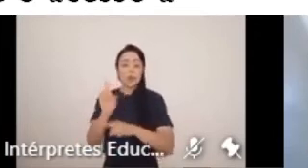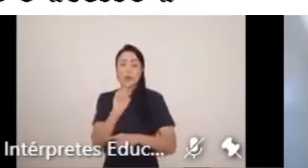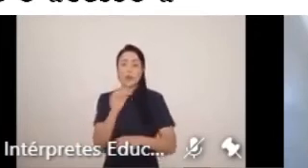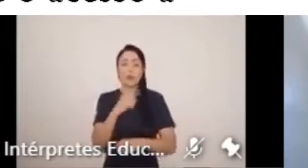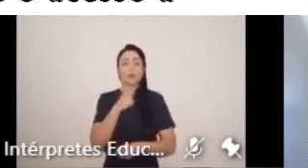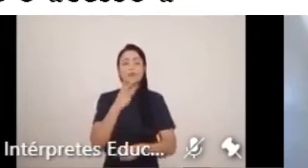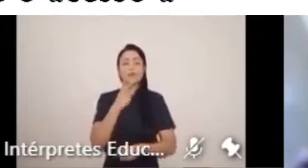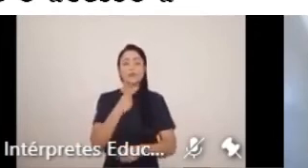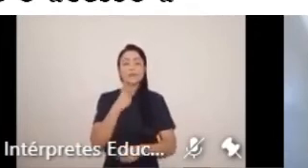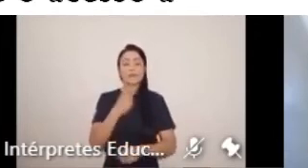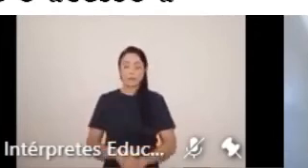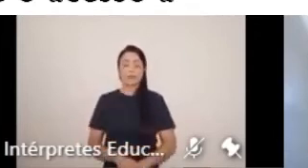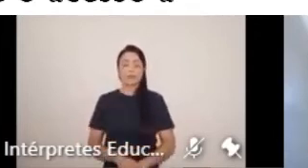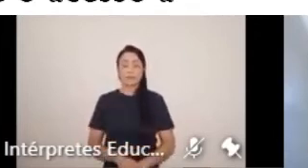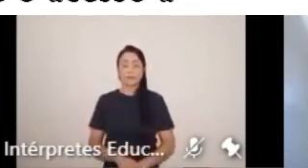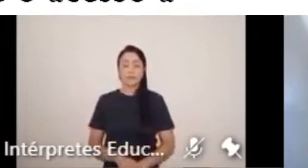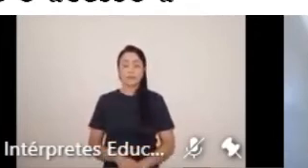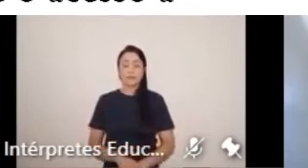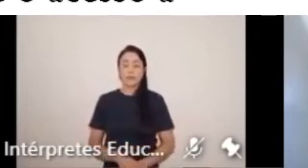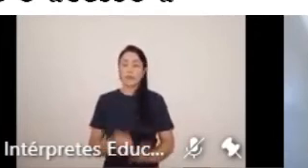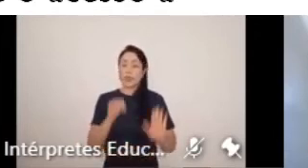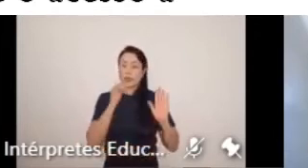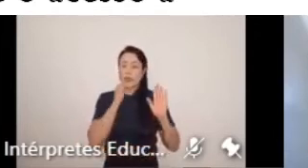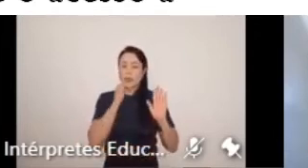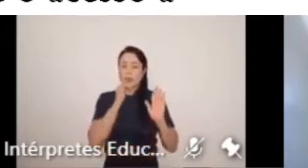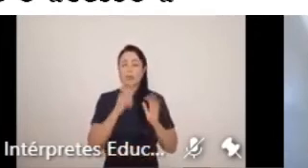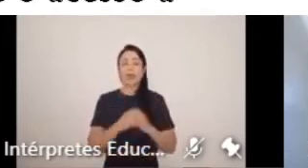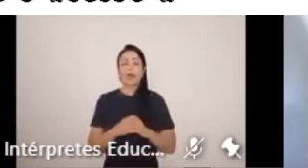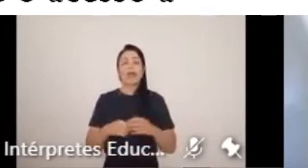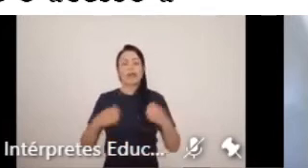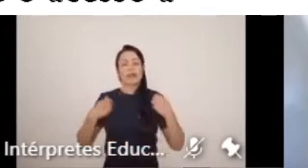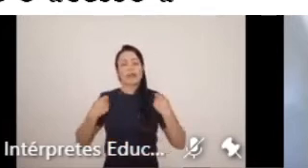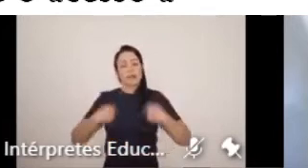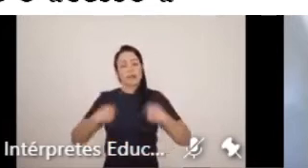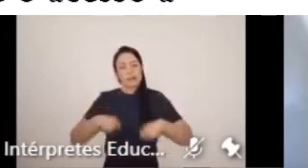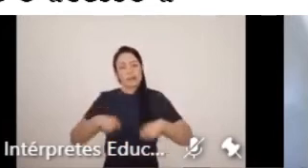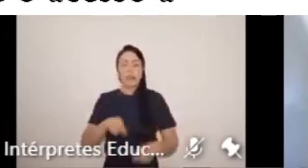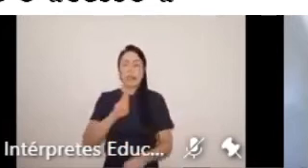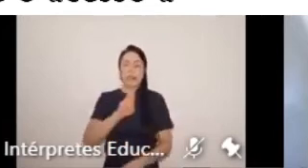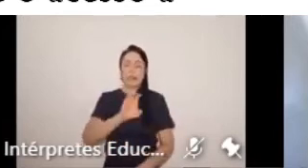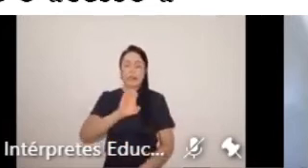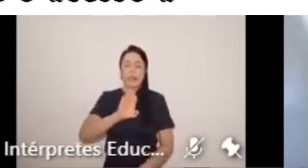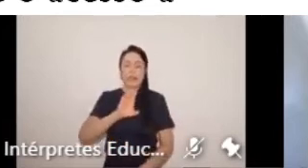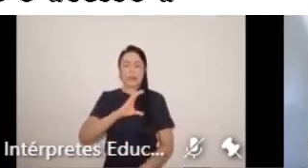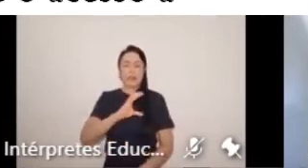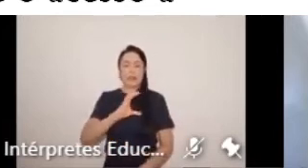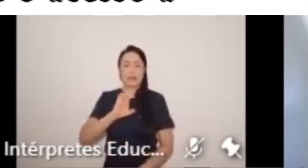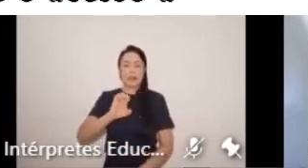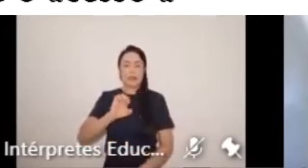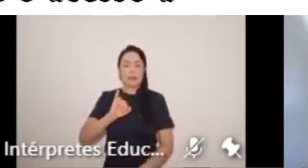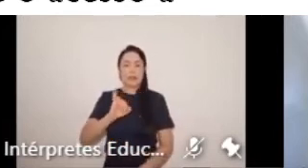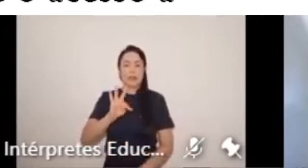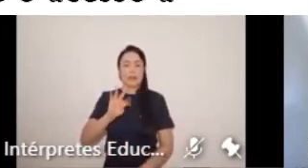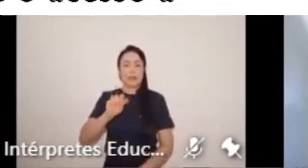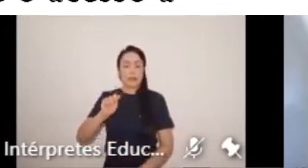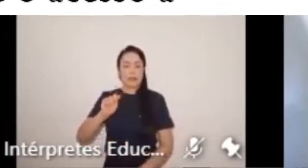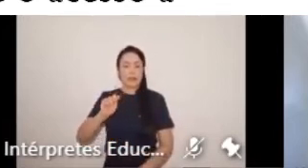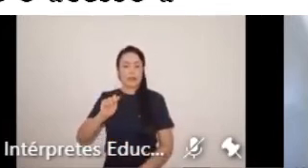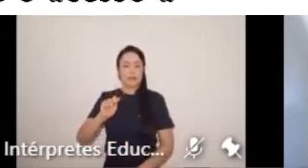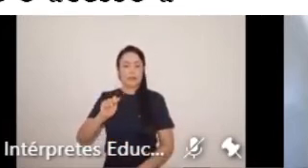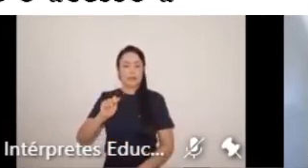visto dentro da Defensoria, por exemplo, a exigência de receitas recentes,